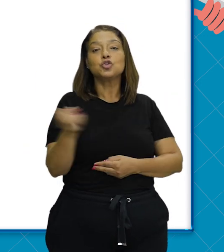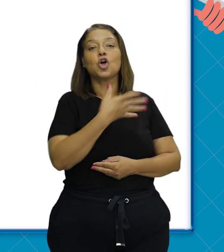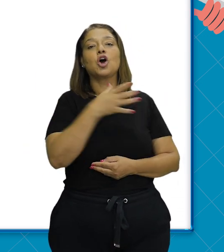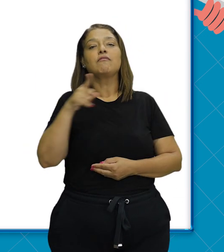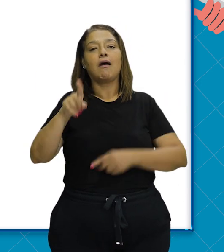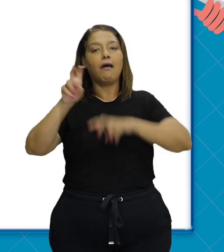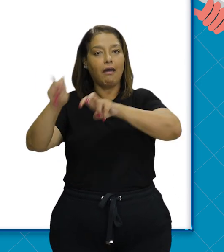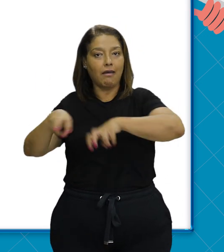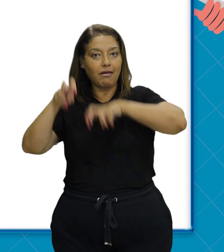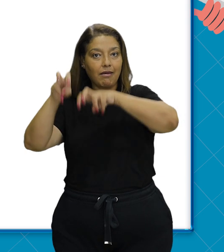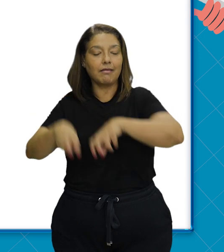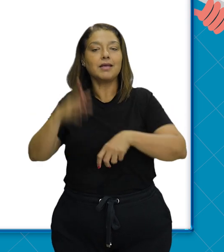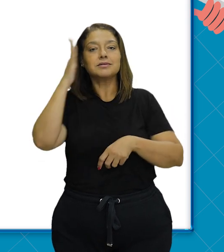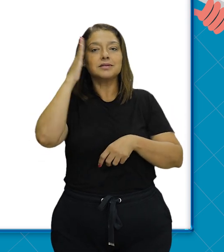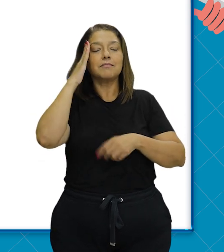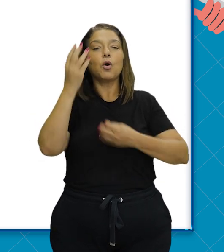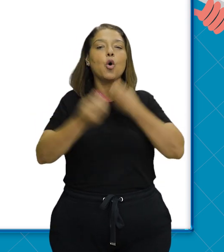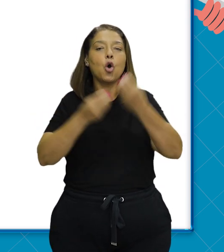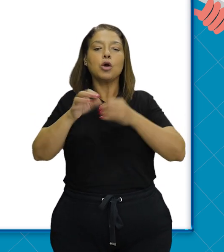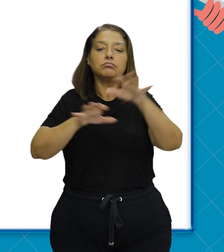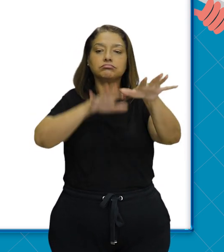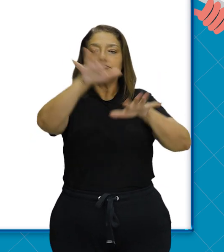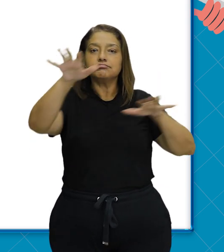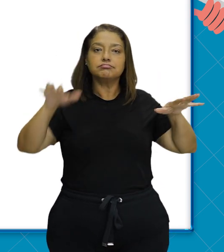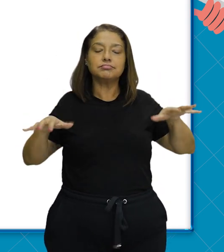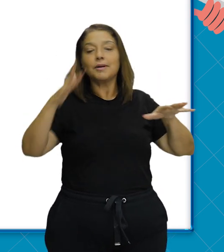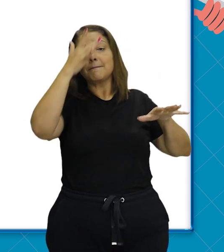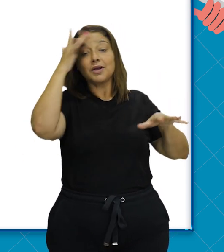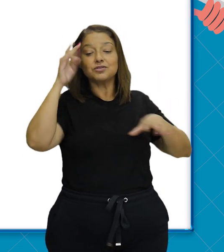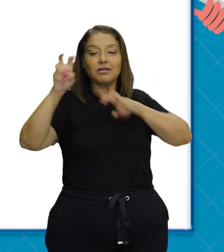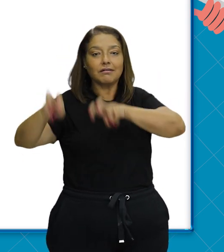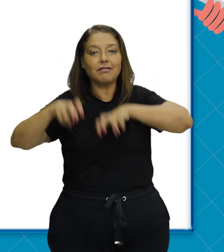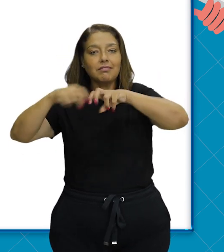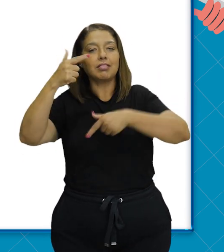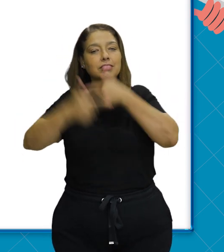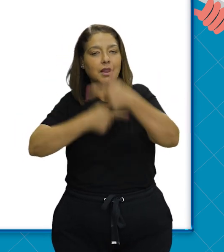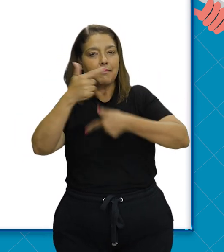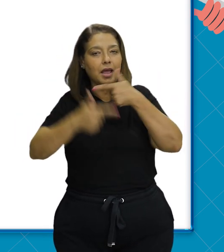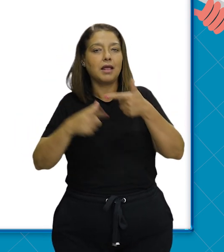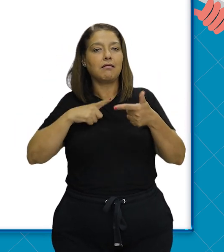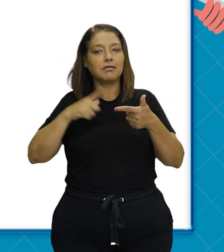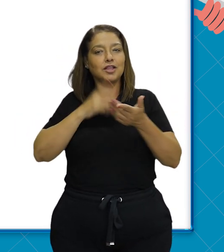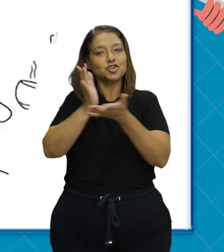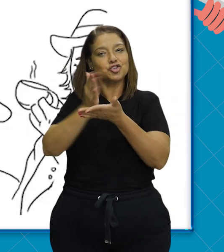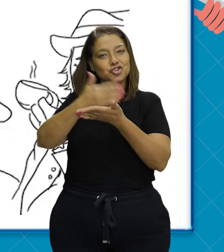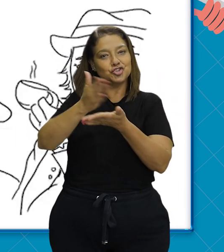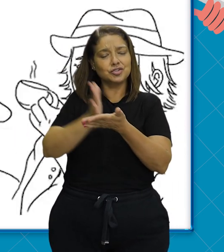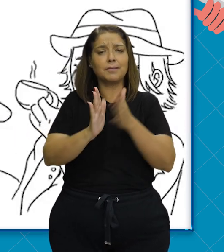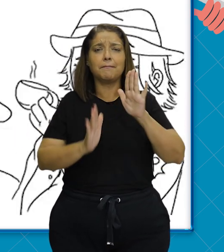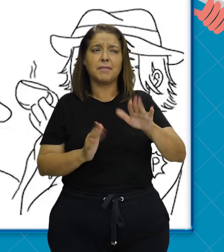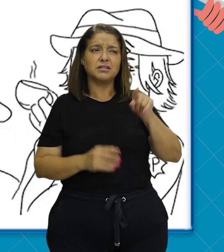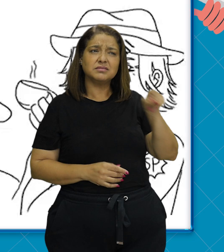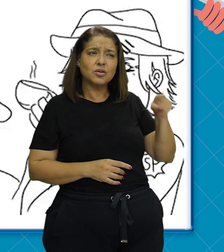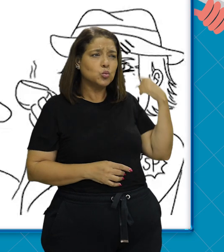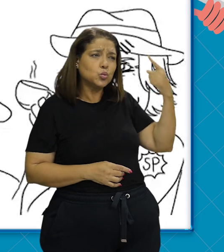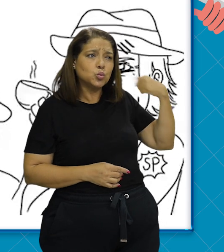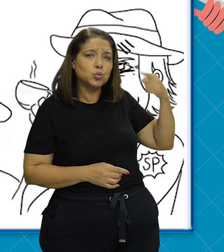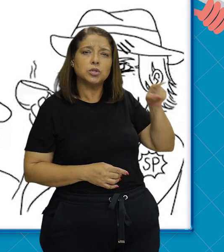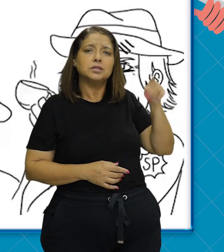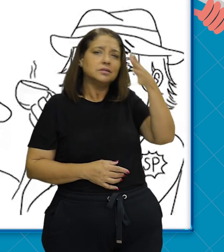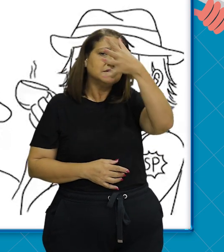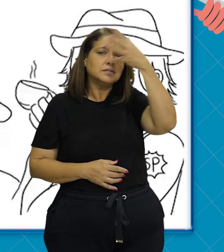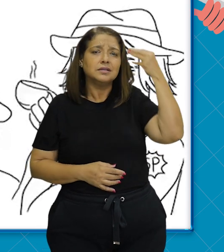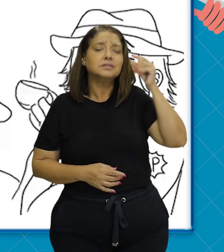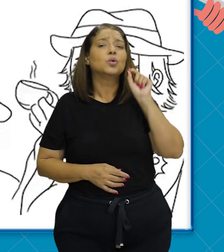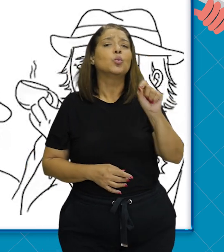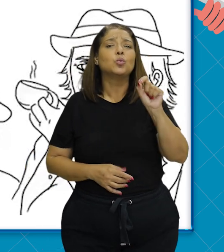é a redistribuição das terras de forma mais igual aos trabalhadores rurais. Mas espera aí, você tá doido, irmão? Esqueceu